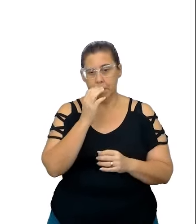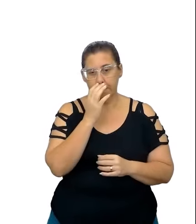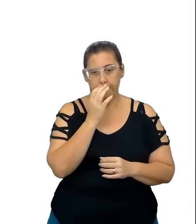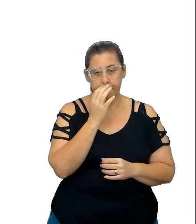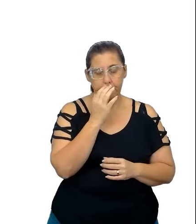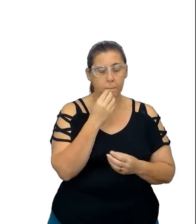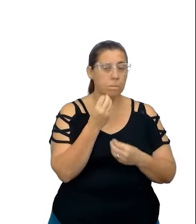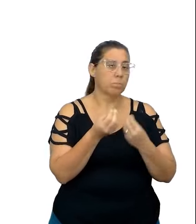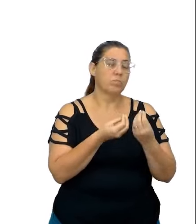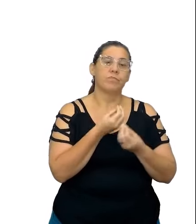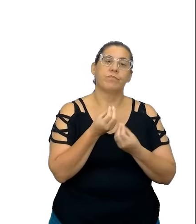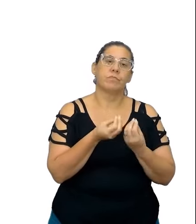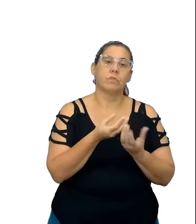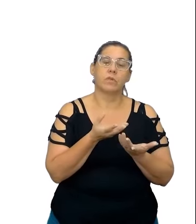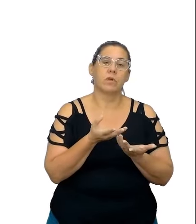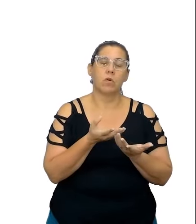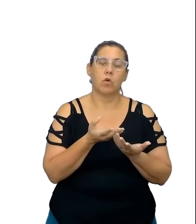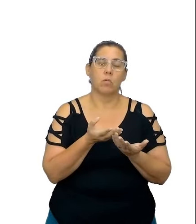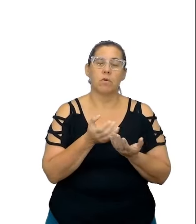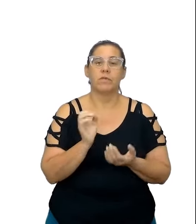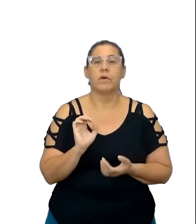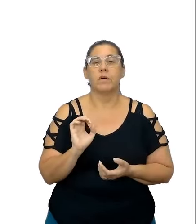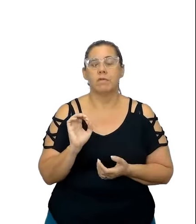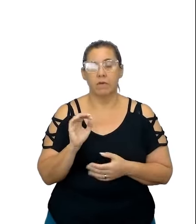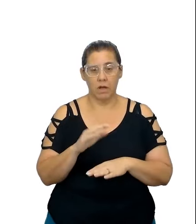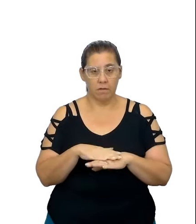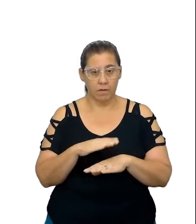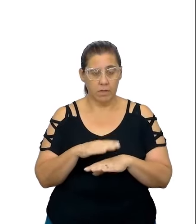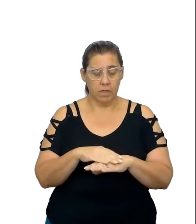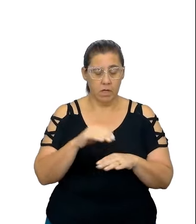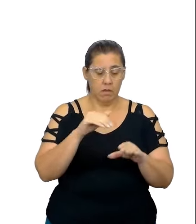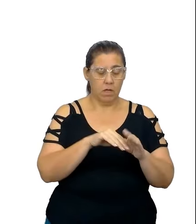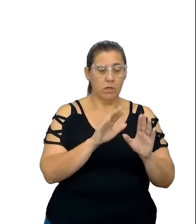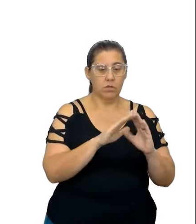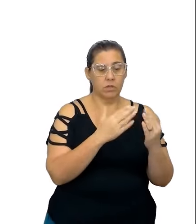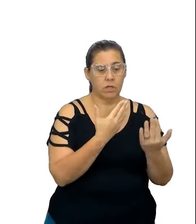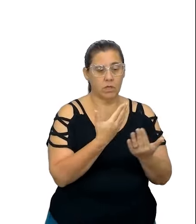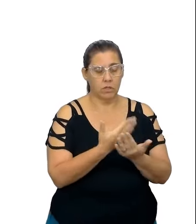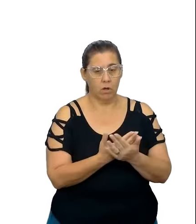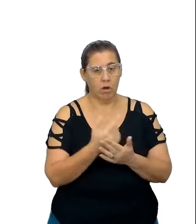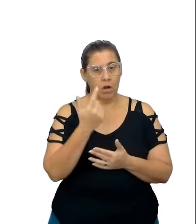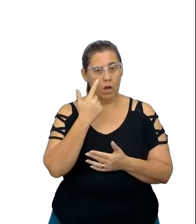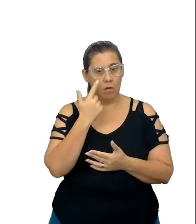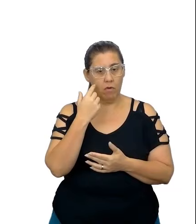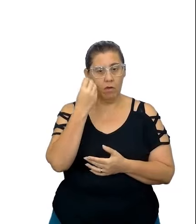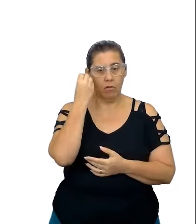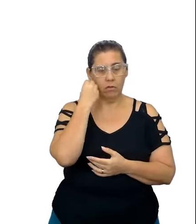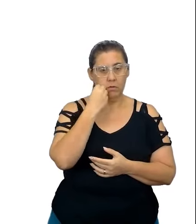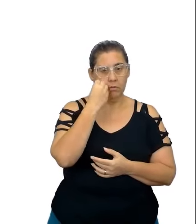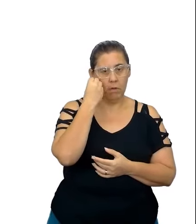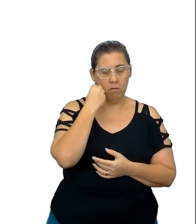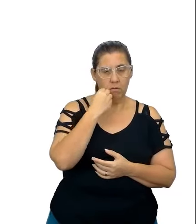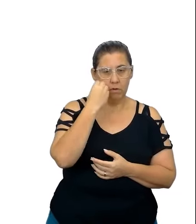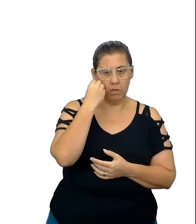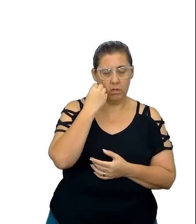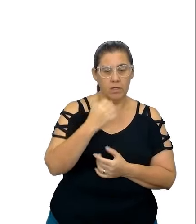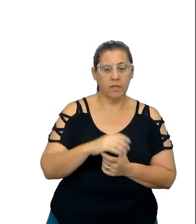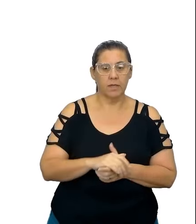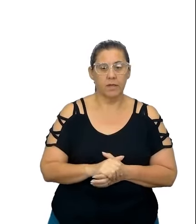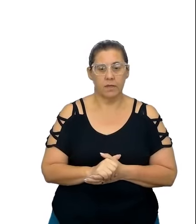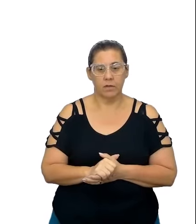de como isso, vai ser executado na escola, examinar as experiências,